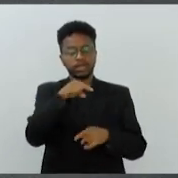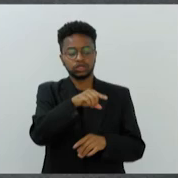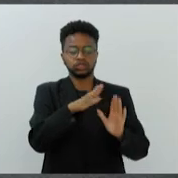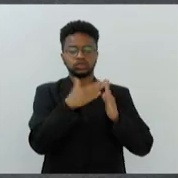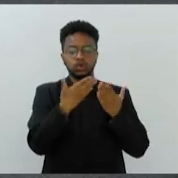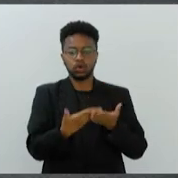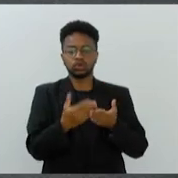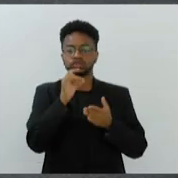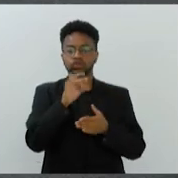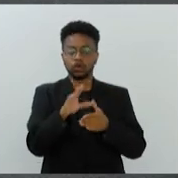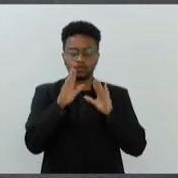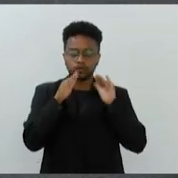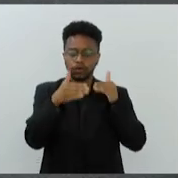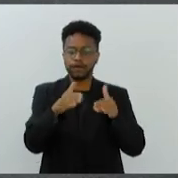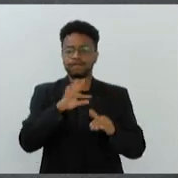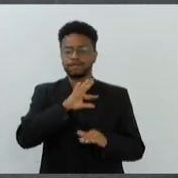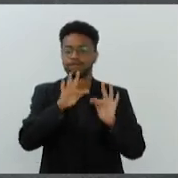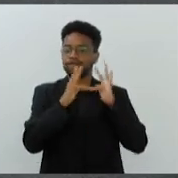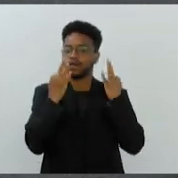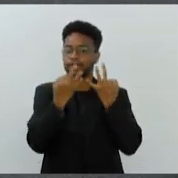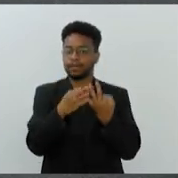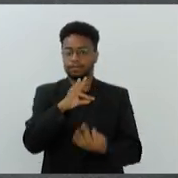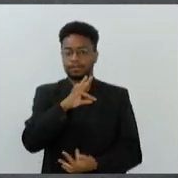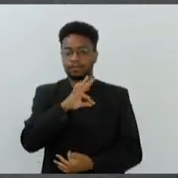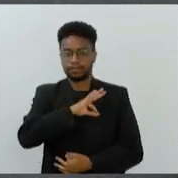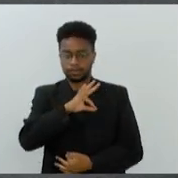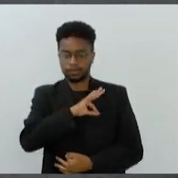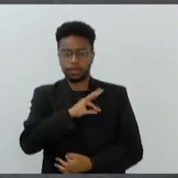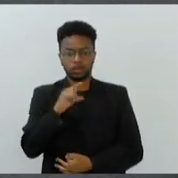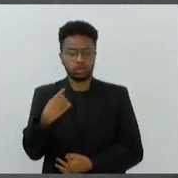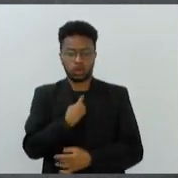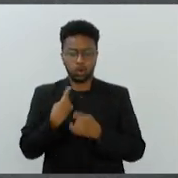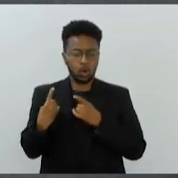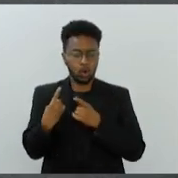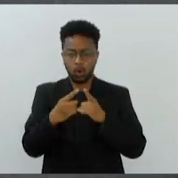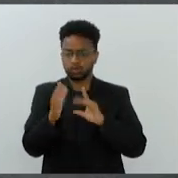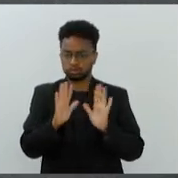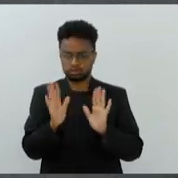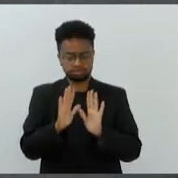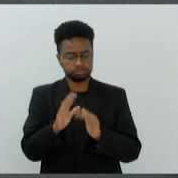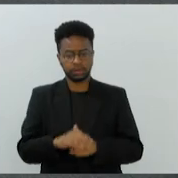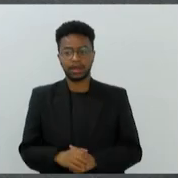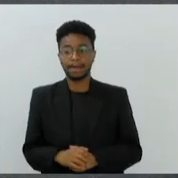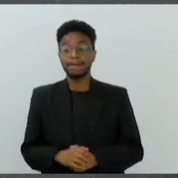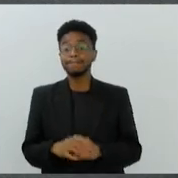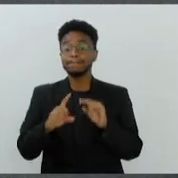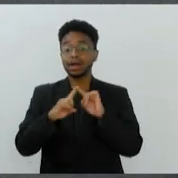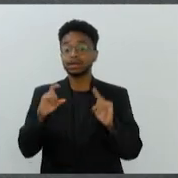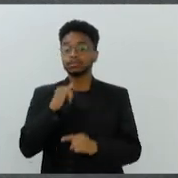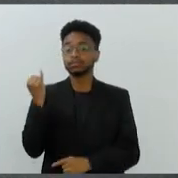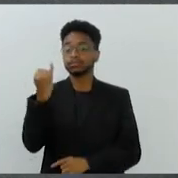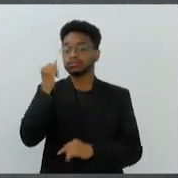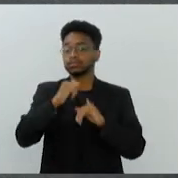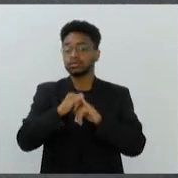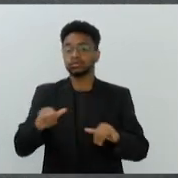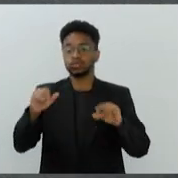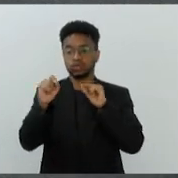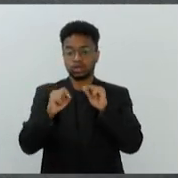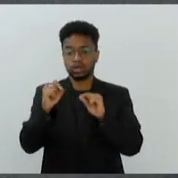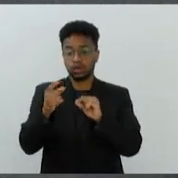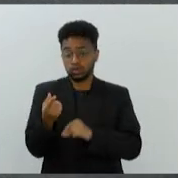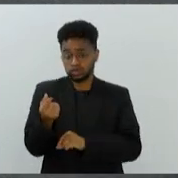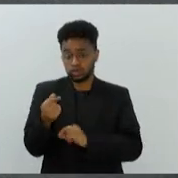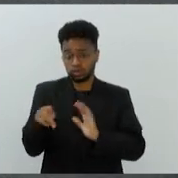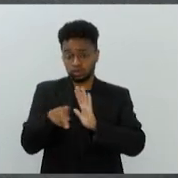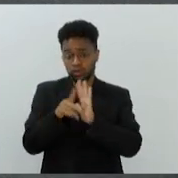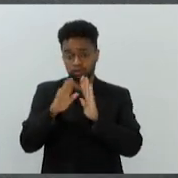policiais militares. É um projeto do qual nós não temos oposição. Entretanto, é importante destacar que o dinheiro do colégio